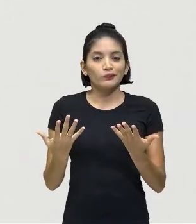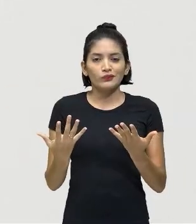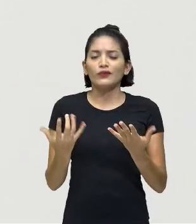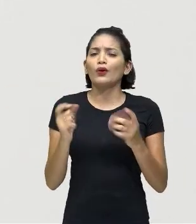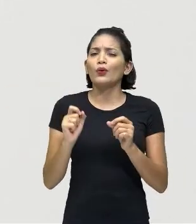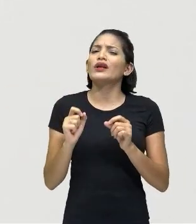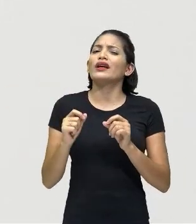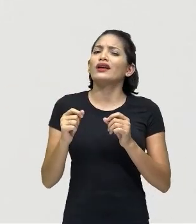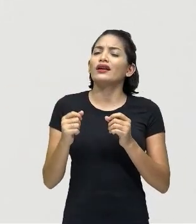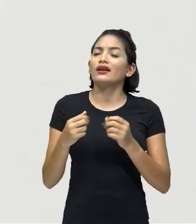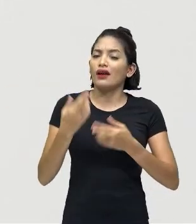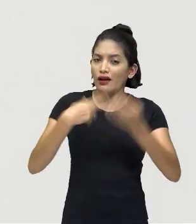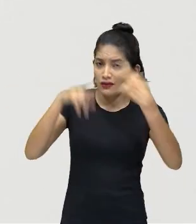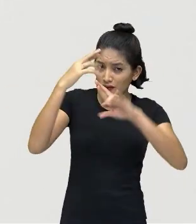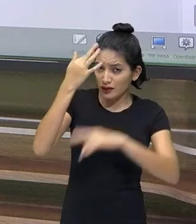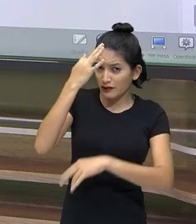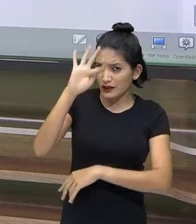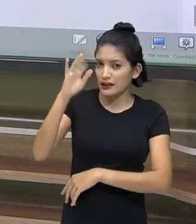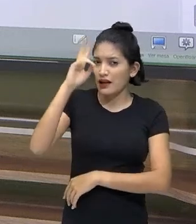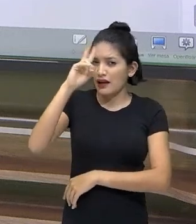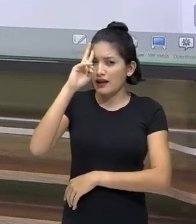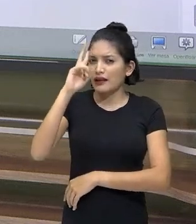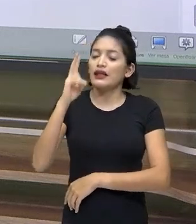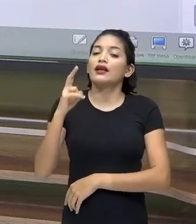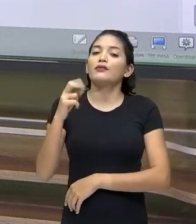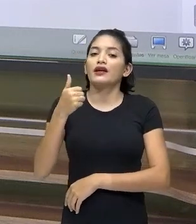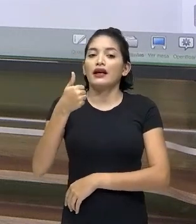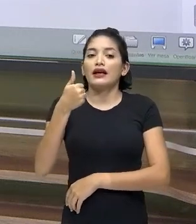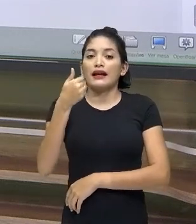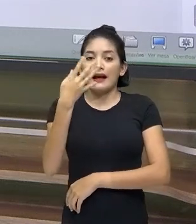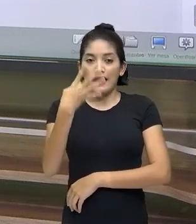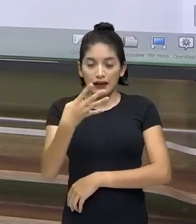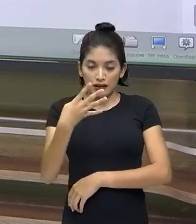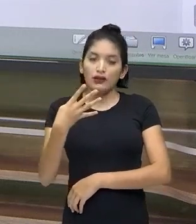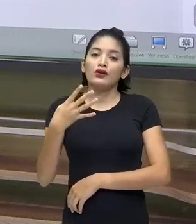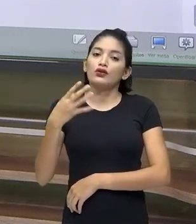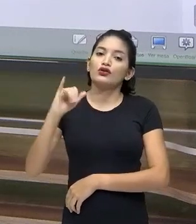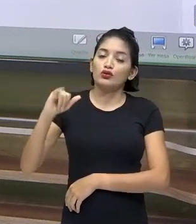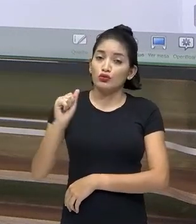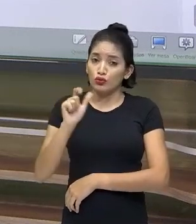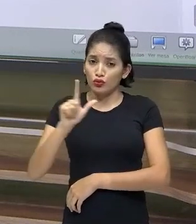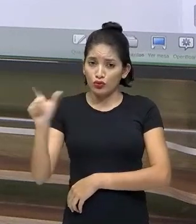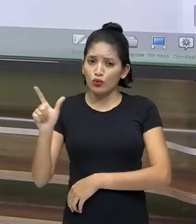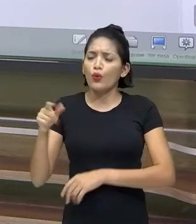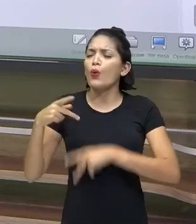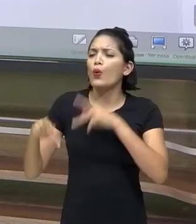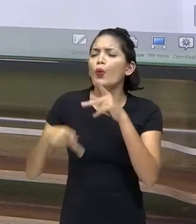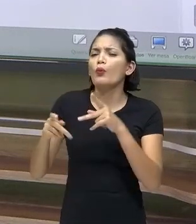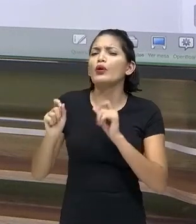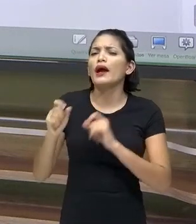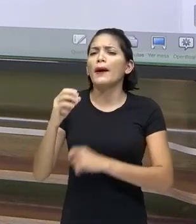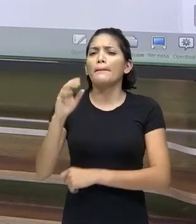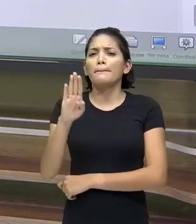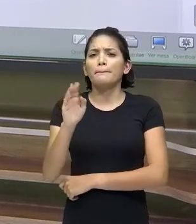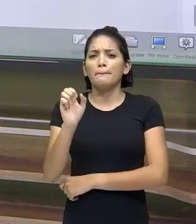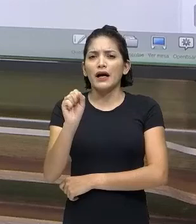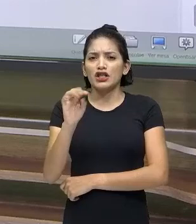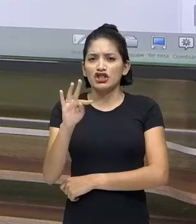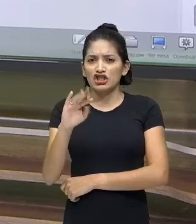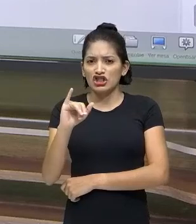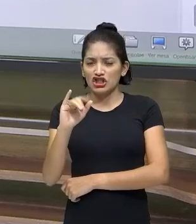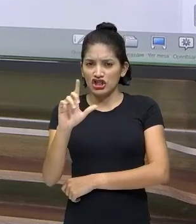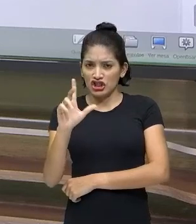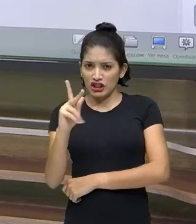que é a Revolução Francesa? Lembre-se, 14 de julho, o povo toma a Bastilha. O que era a Bastilha? Era